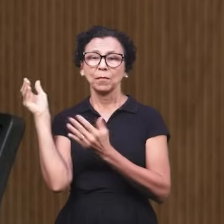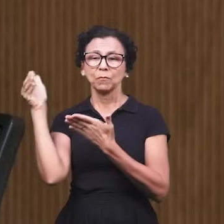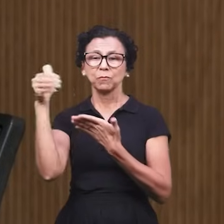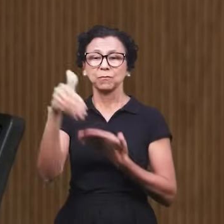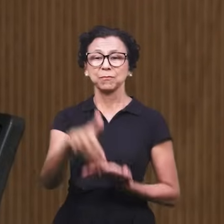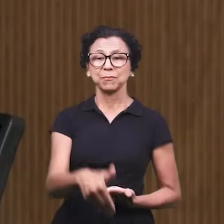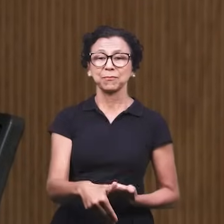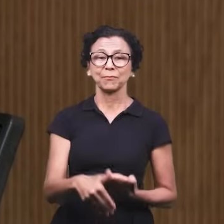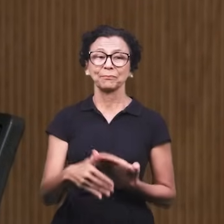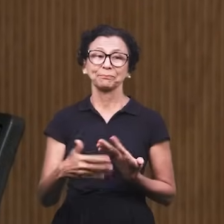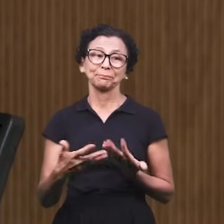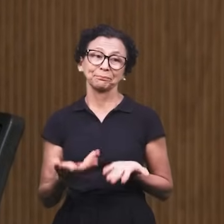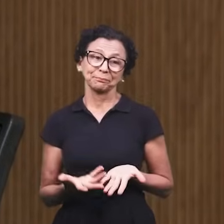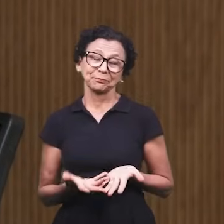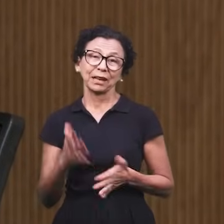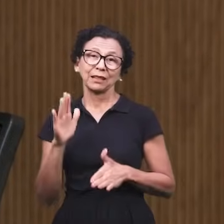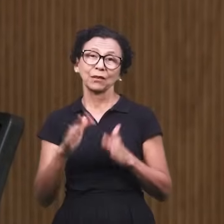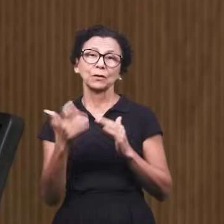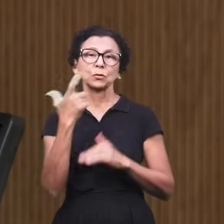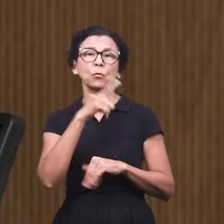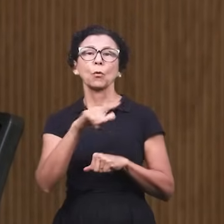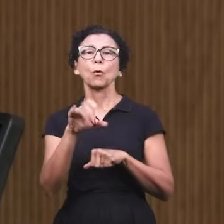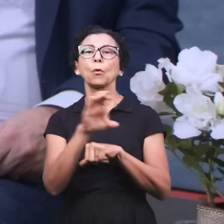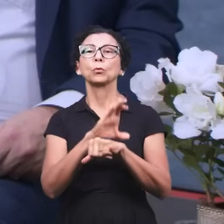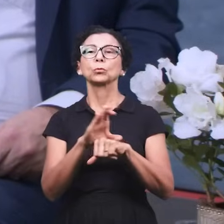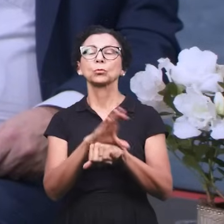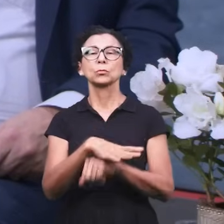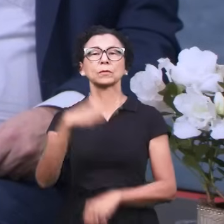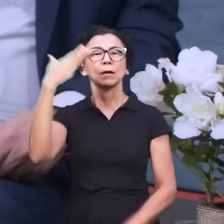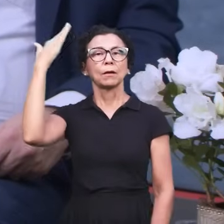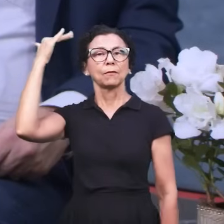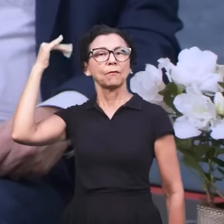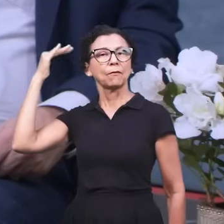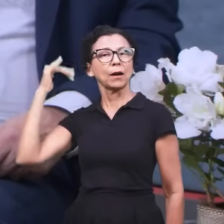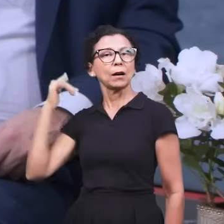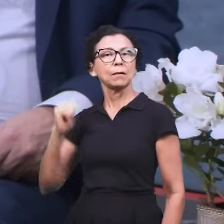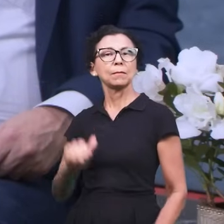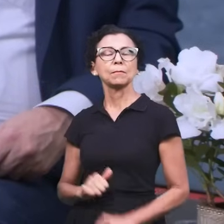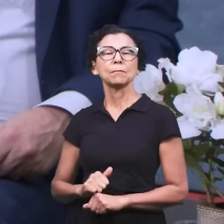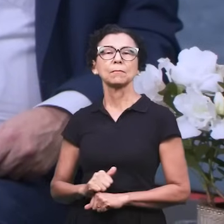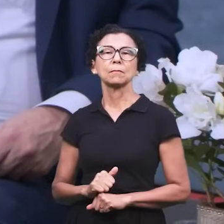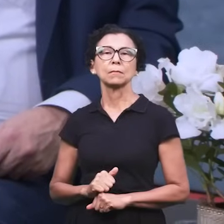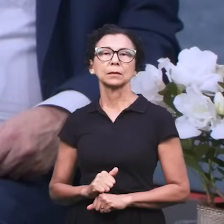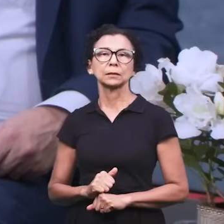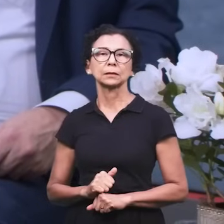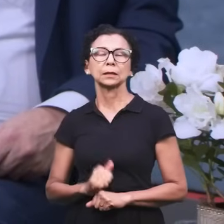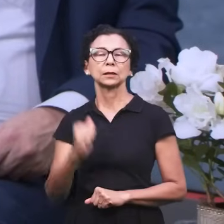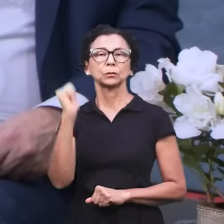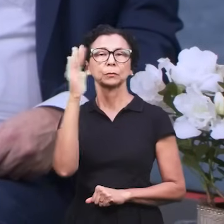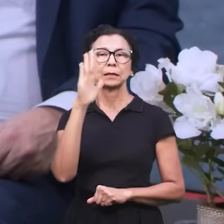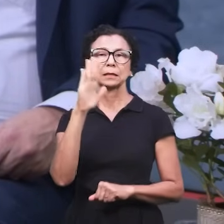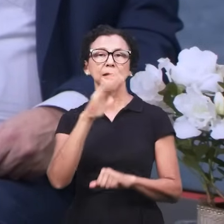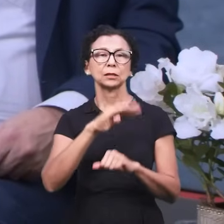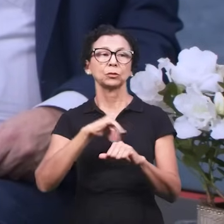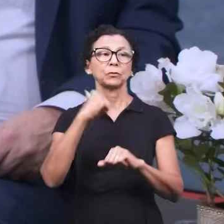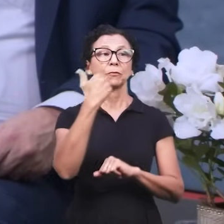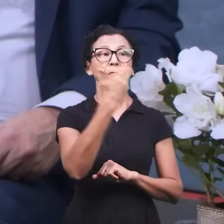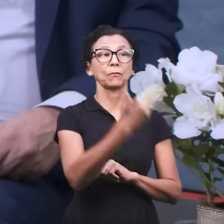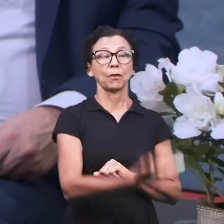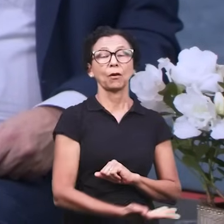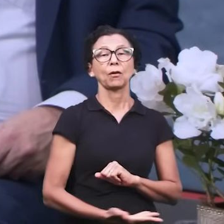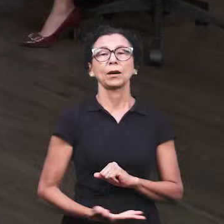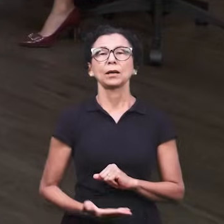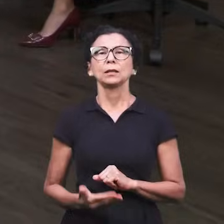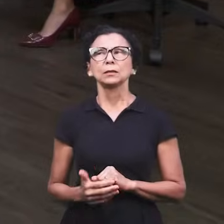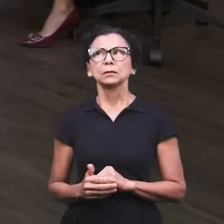muito sucesso, nacional, internacional, mas valeria a pena de você sair do caminho eterno?